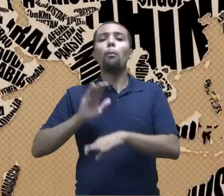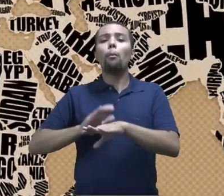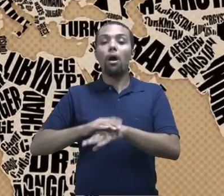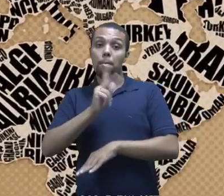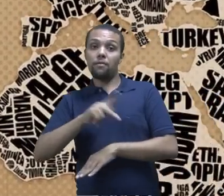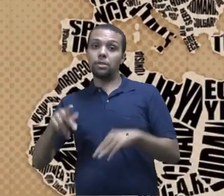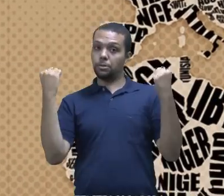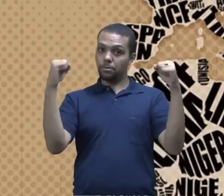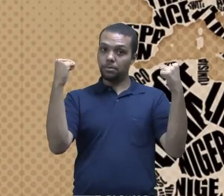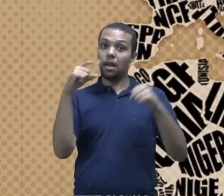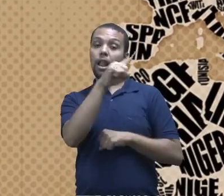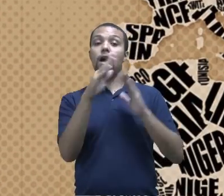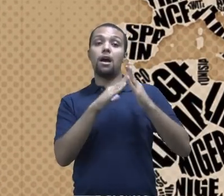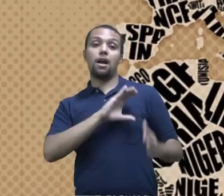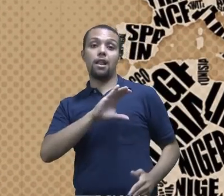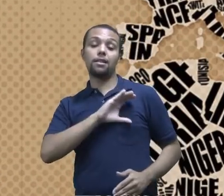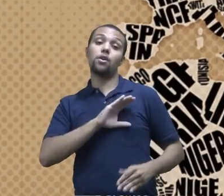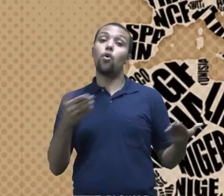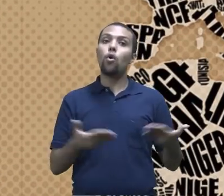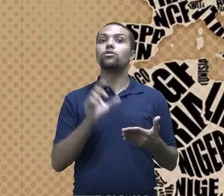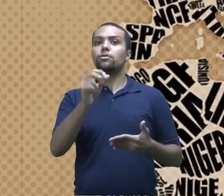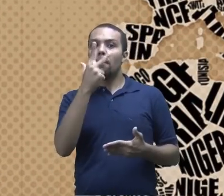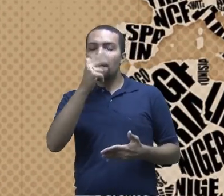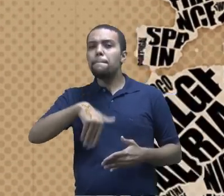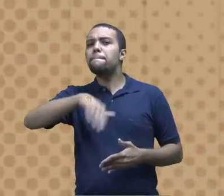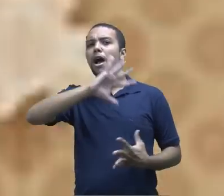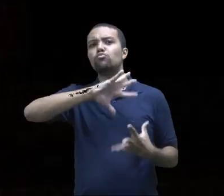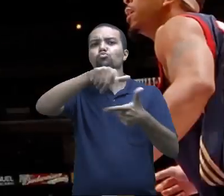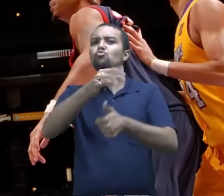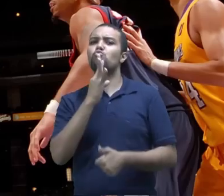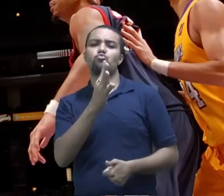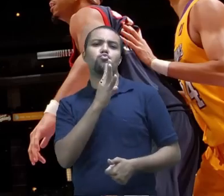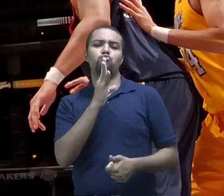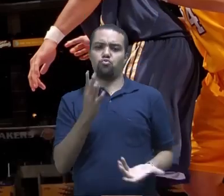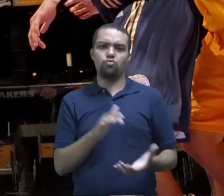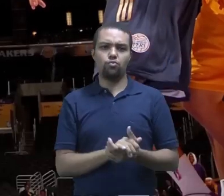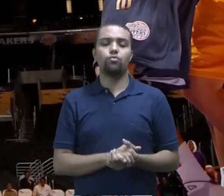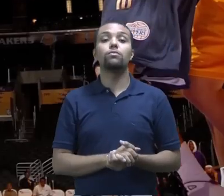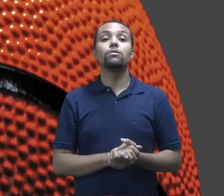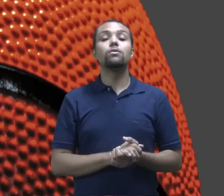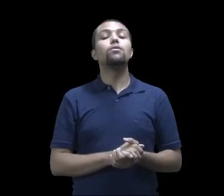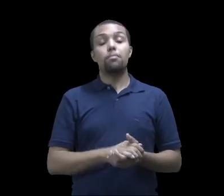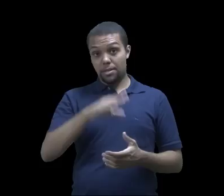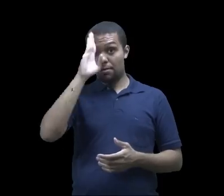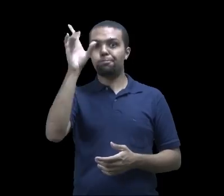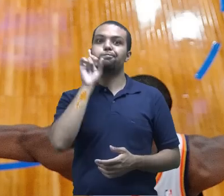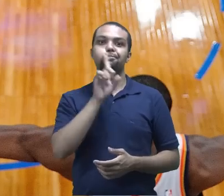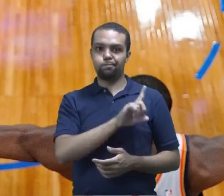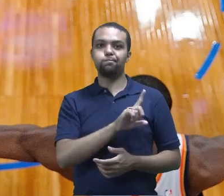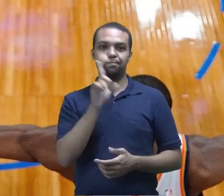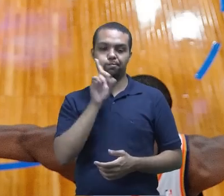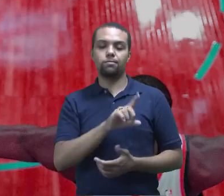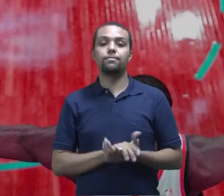1891 por um professor de educação física do Canadá. Hoje é um dos esportes mais populares do mundo, principalmente